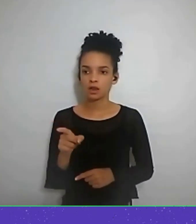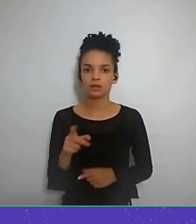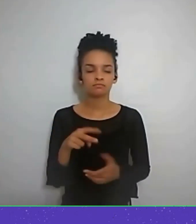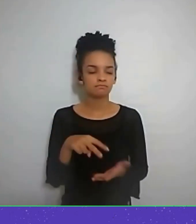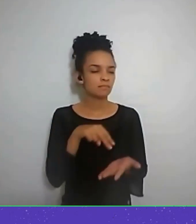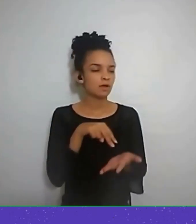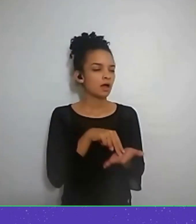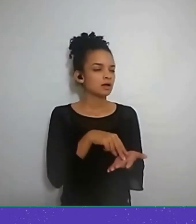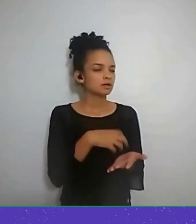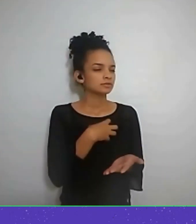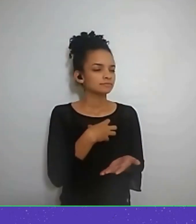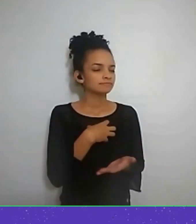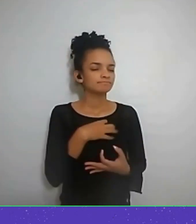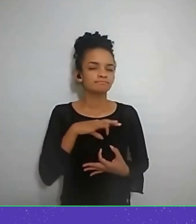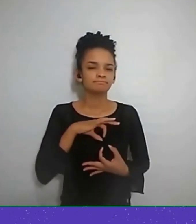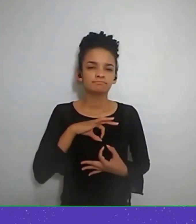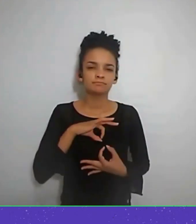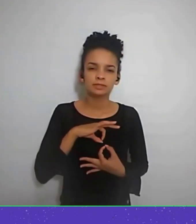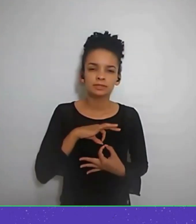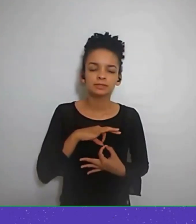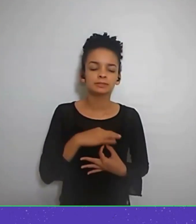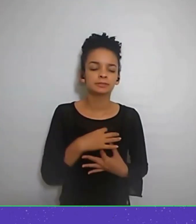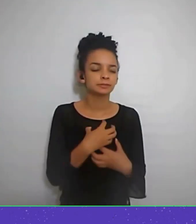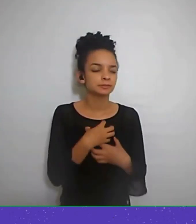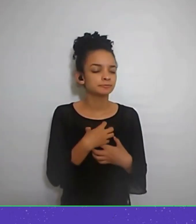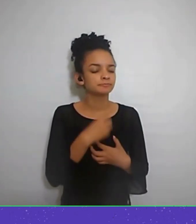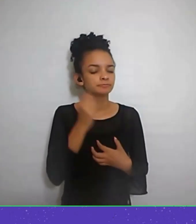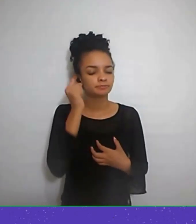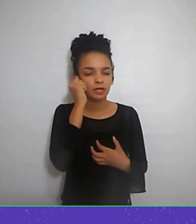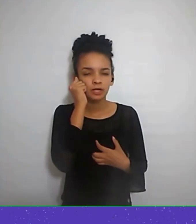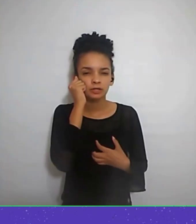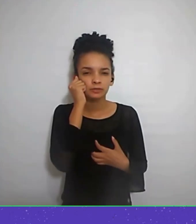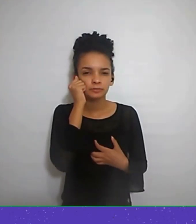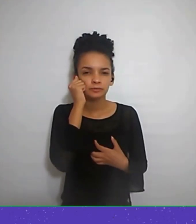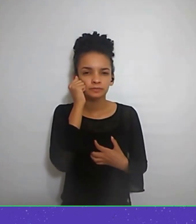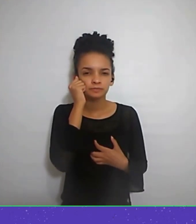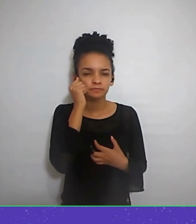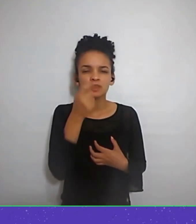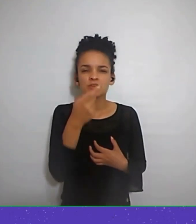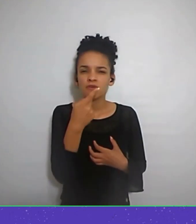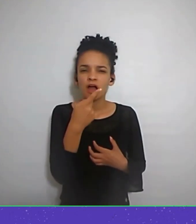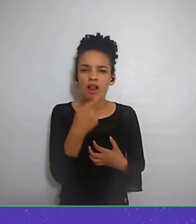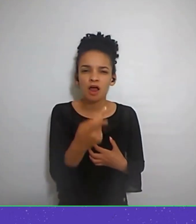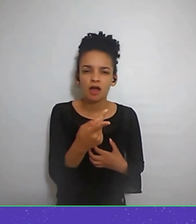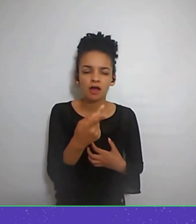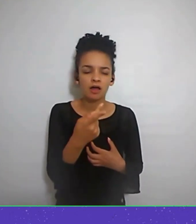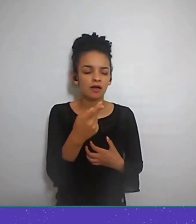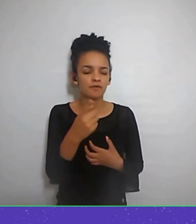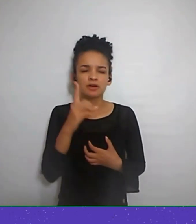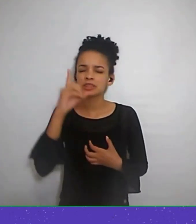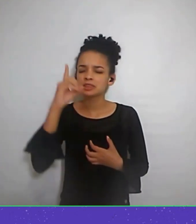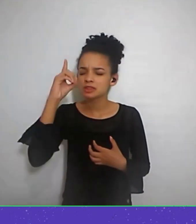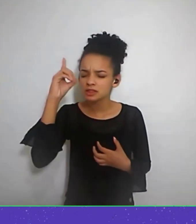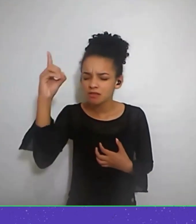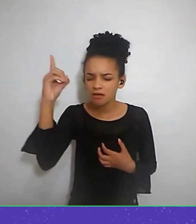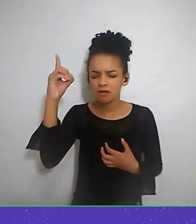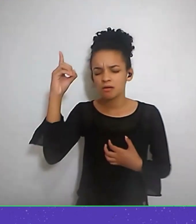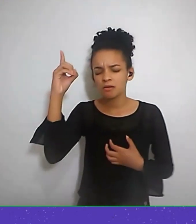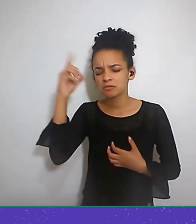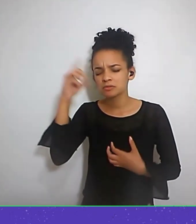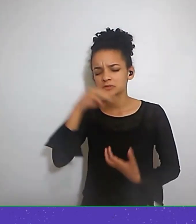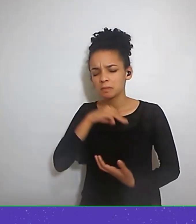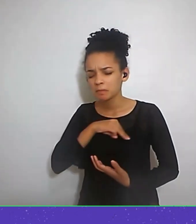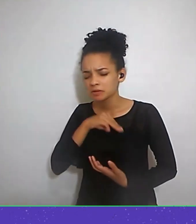ainda levantar os olhos ao céu, mas batia no peito dizendo: ó Deus, sê propício a mim,